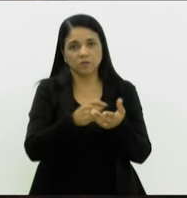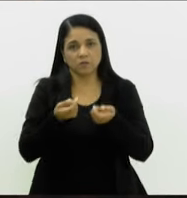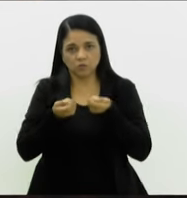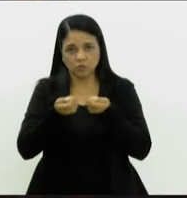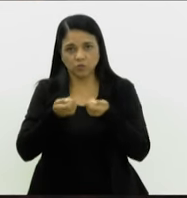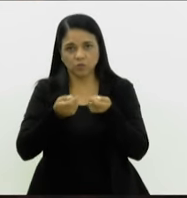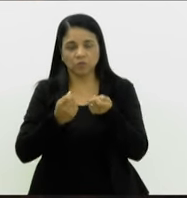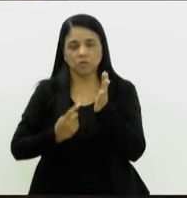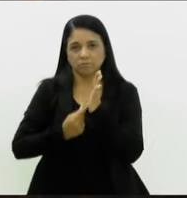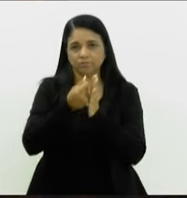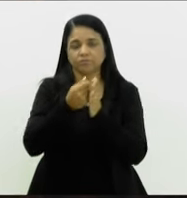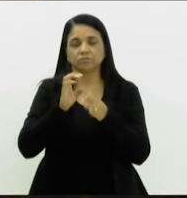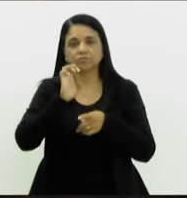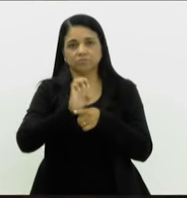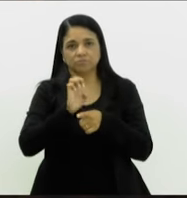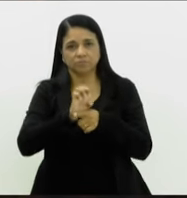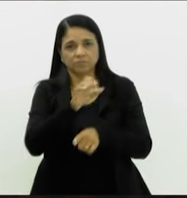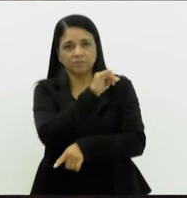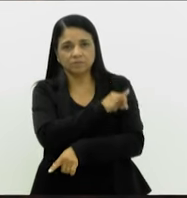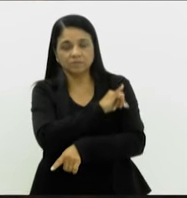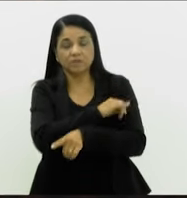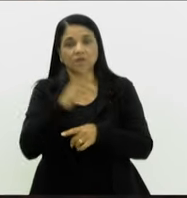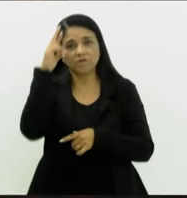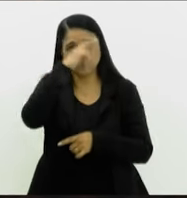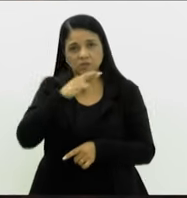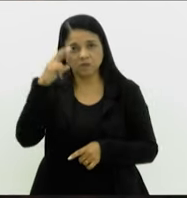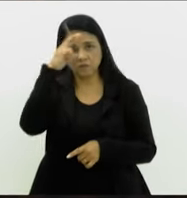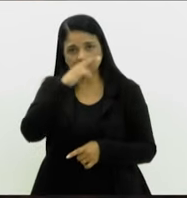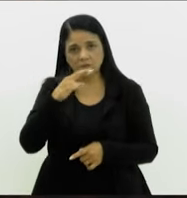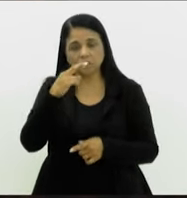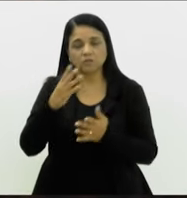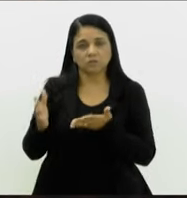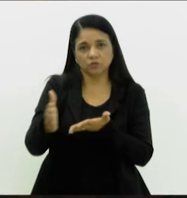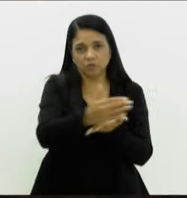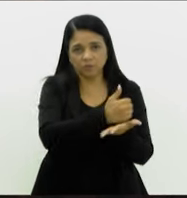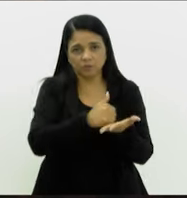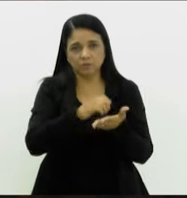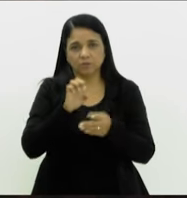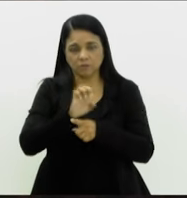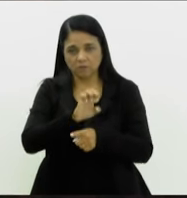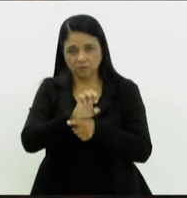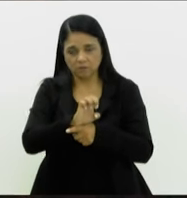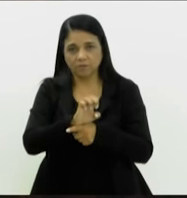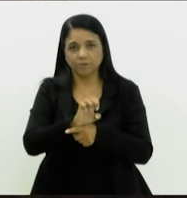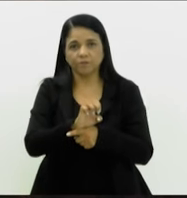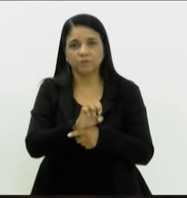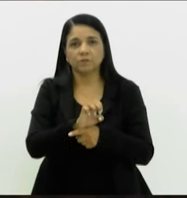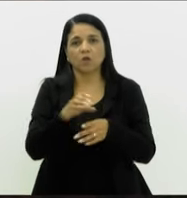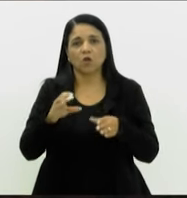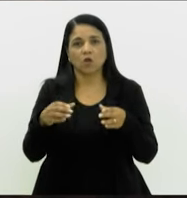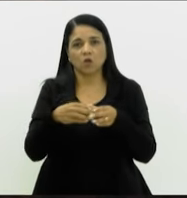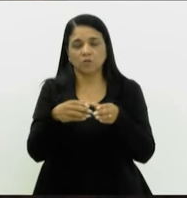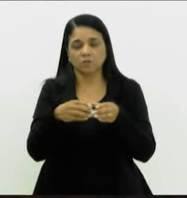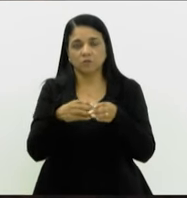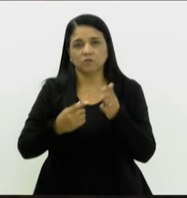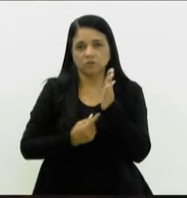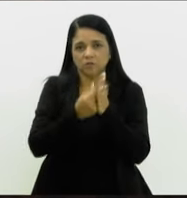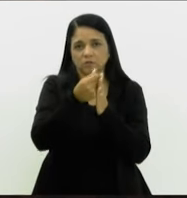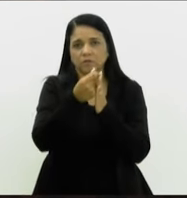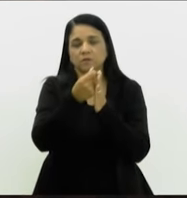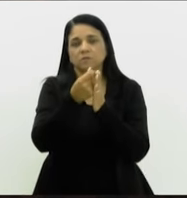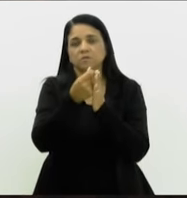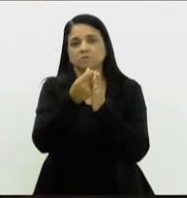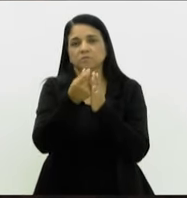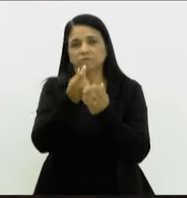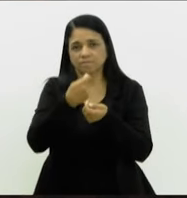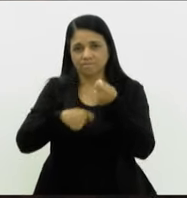da Arrecadação Estadual e de Fiscalização dos Tributos Estaduais. E da Comissão também de Orçamento,